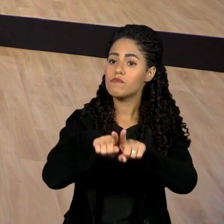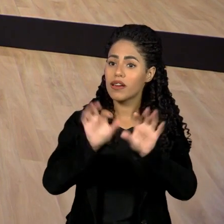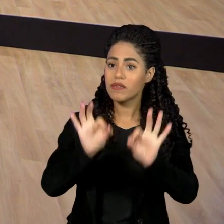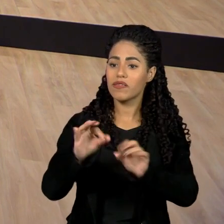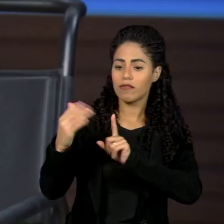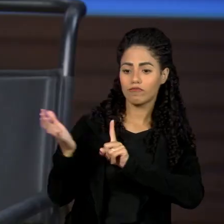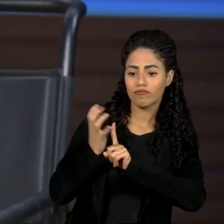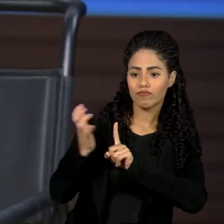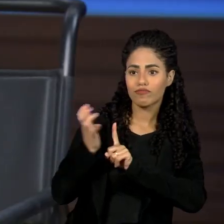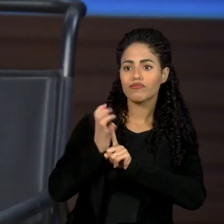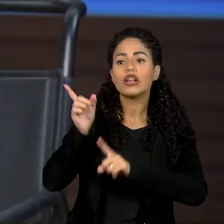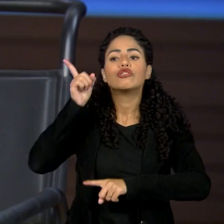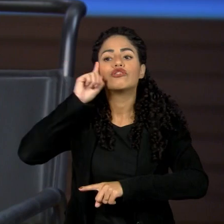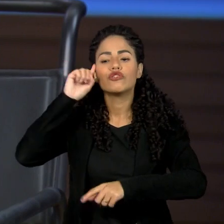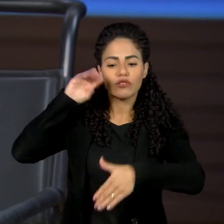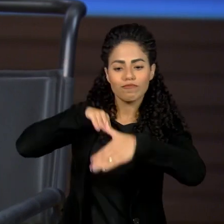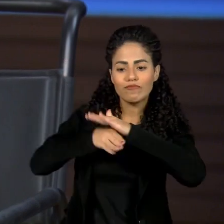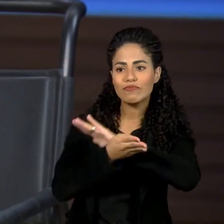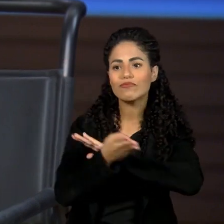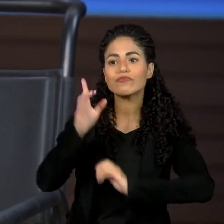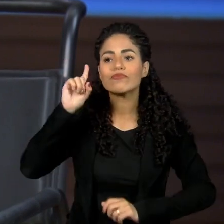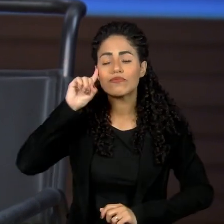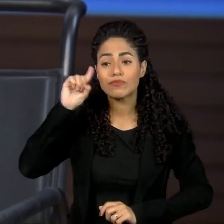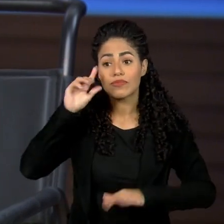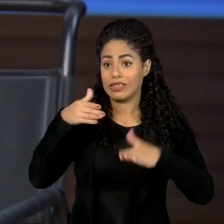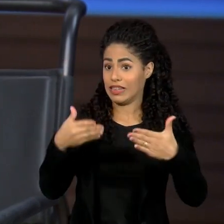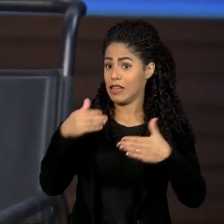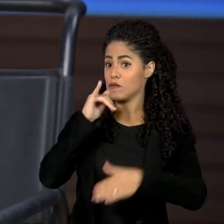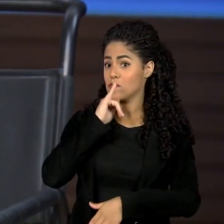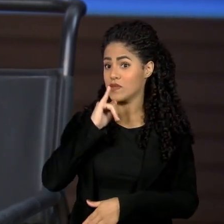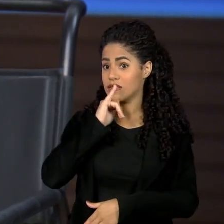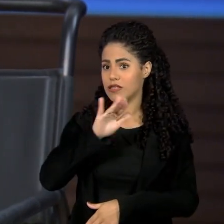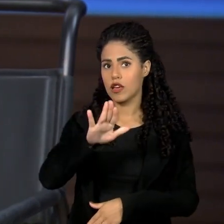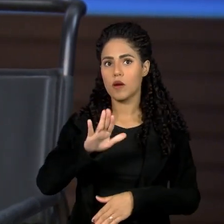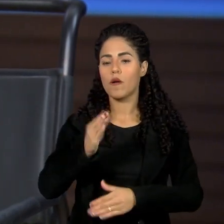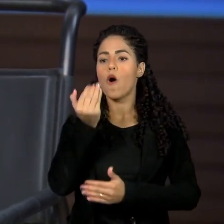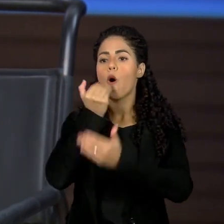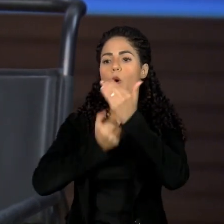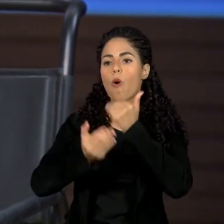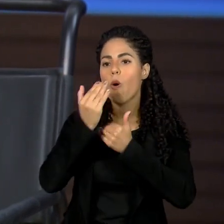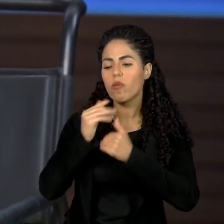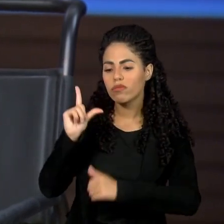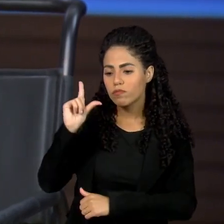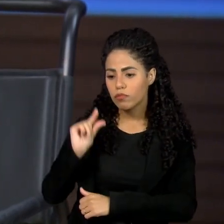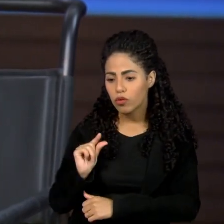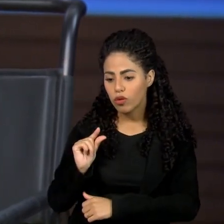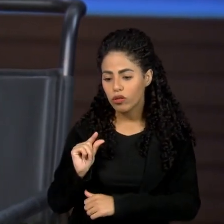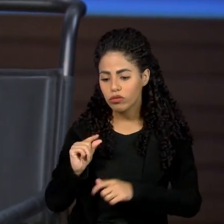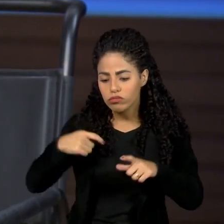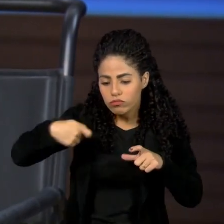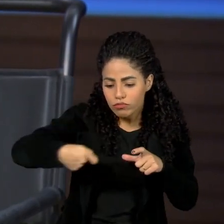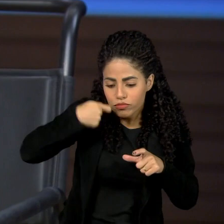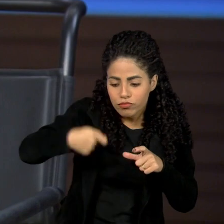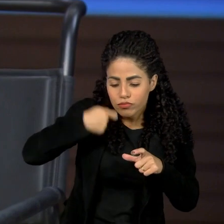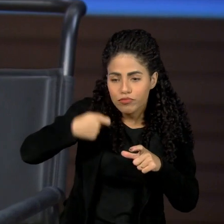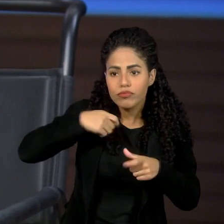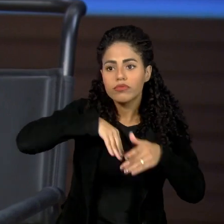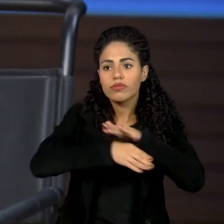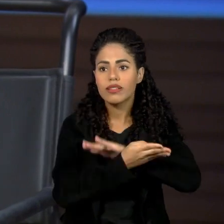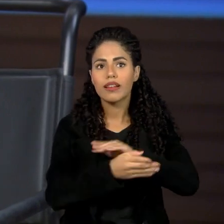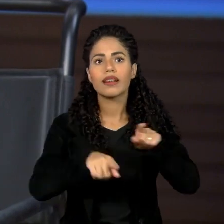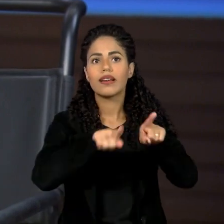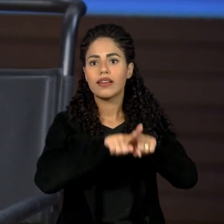nossos hábitos, do nosso modo de vida. E aí, por exemplo, a gente come menos virada paulista, mas a gente tem o PF, né, que